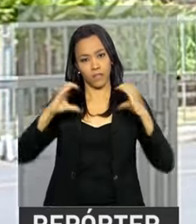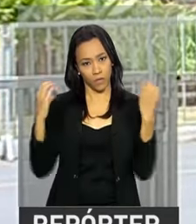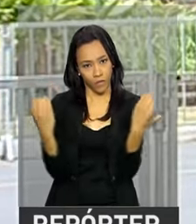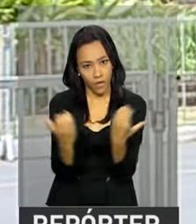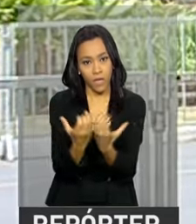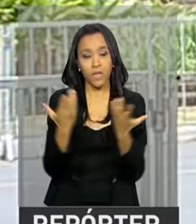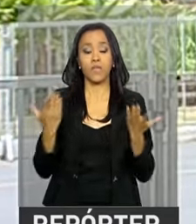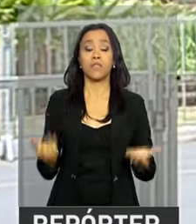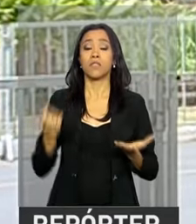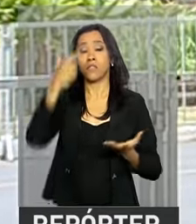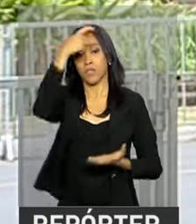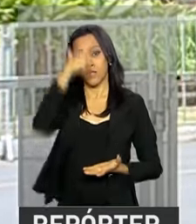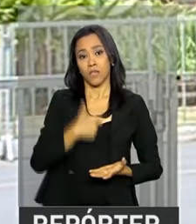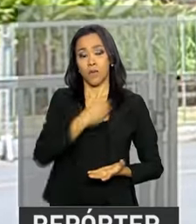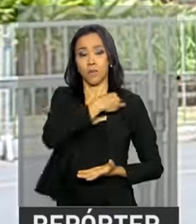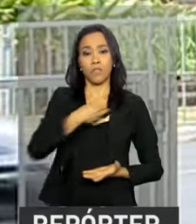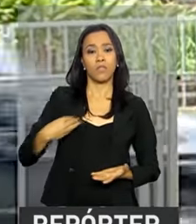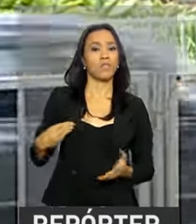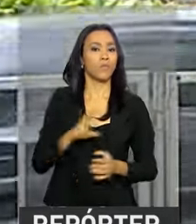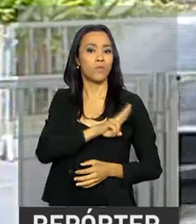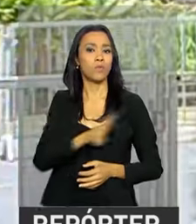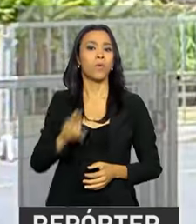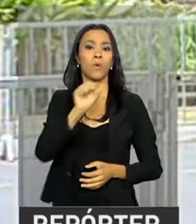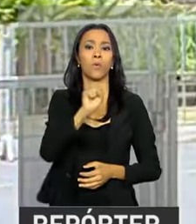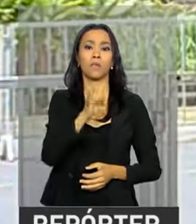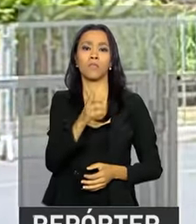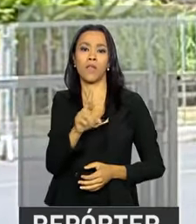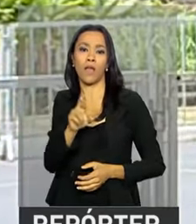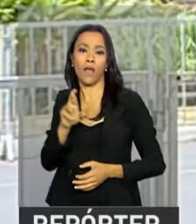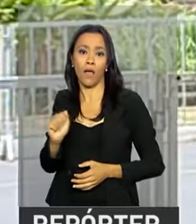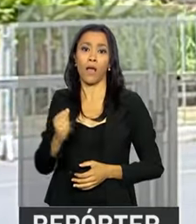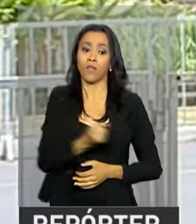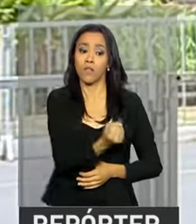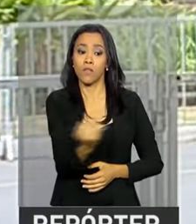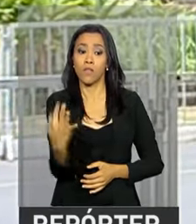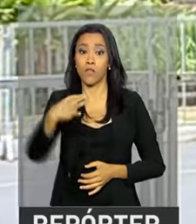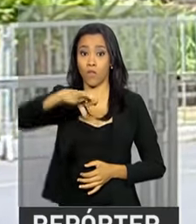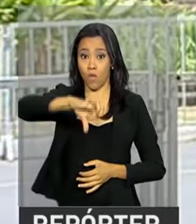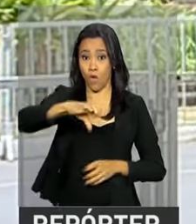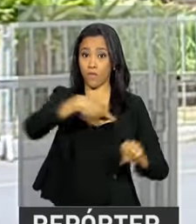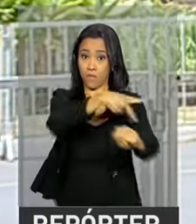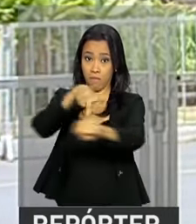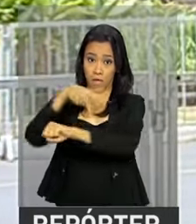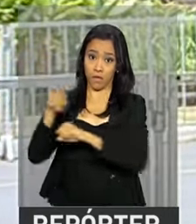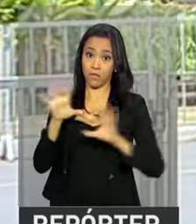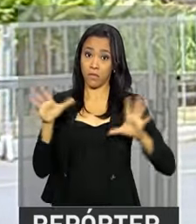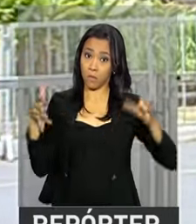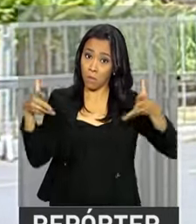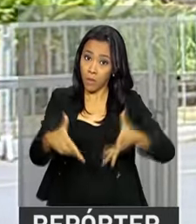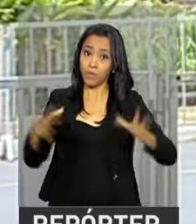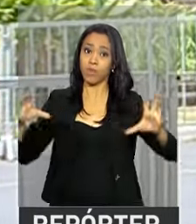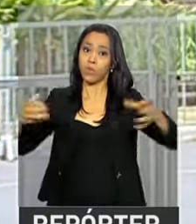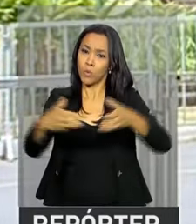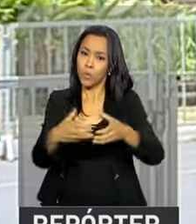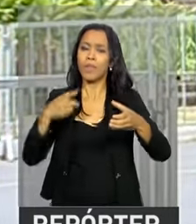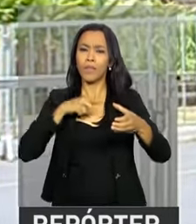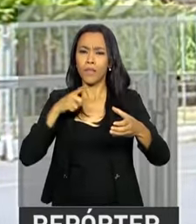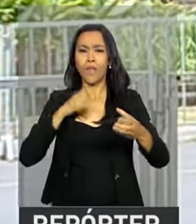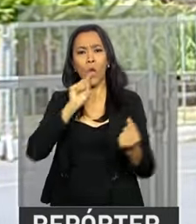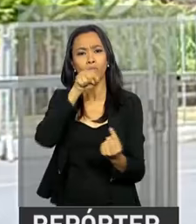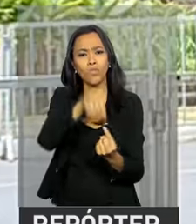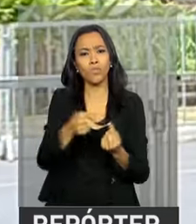exteriores José Serra disse que os nove países que compõem a comunidade compartilham de valores